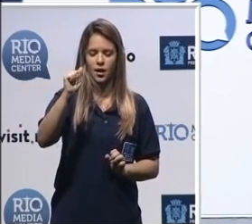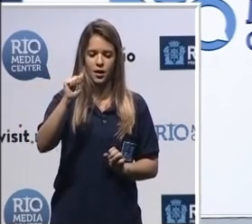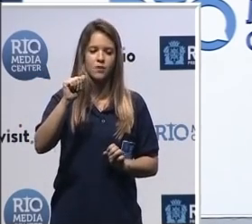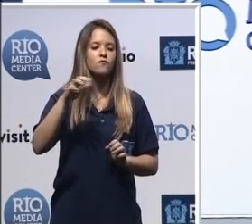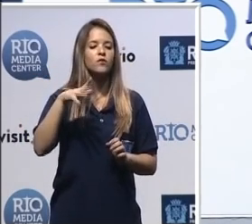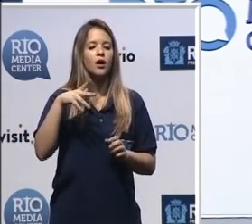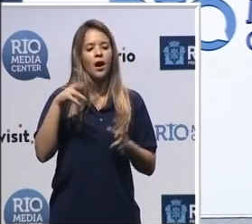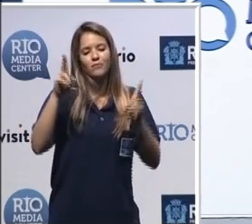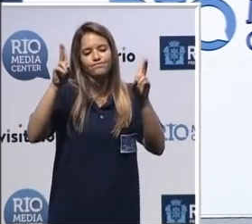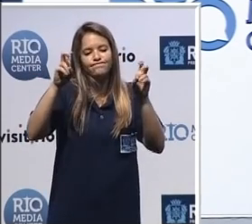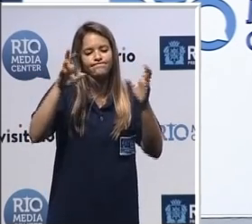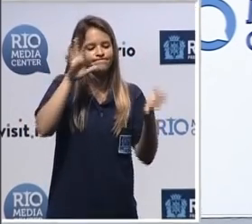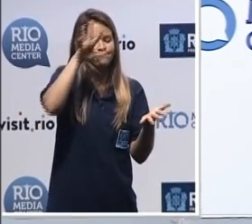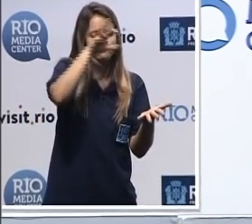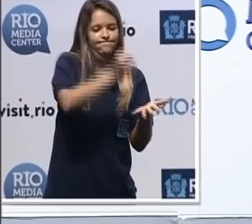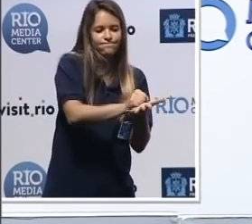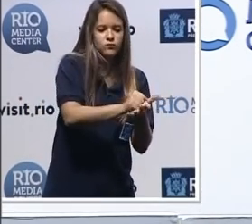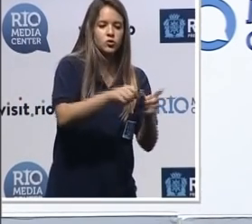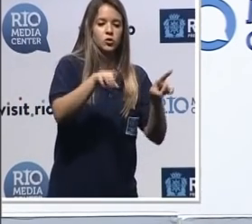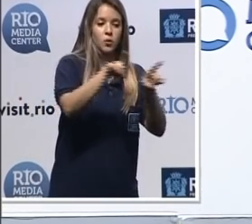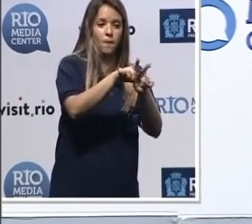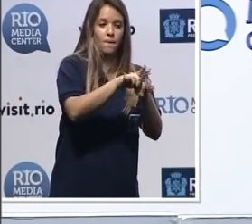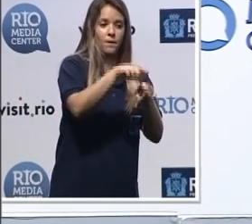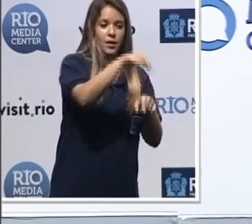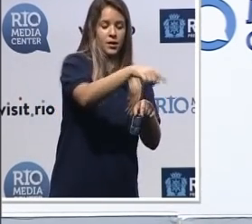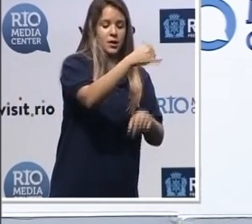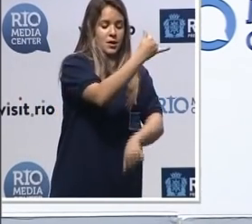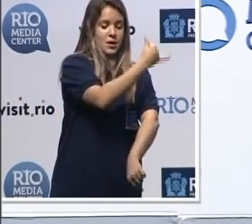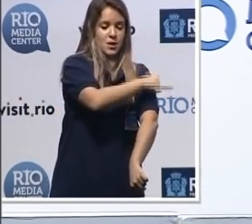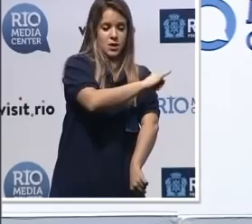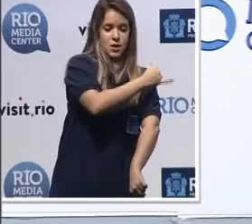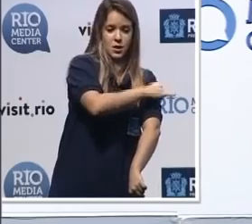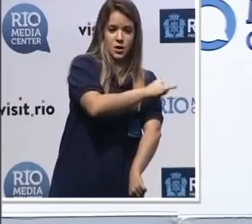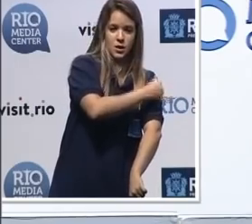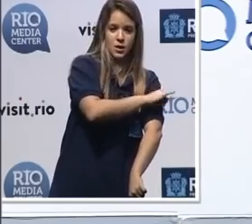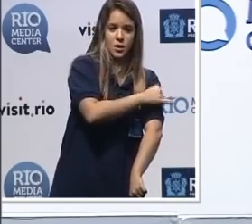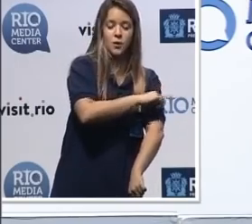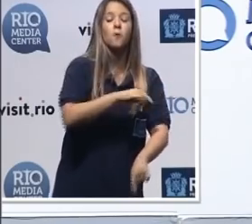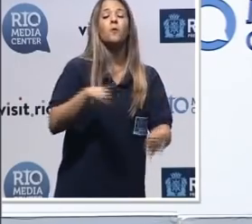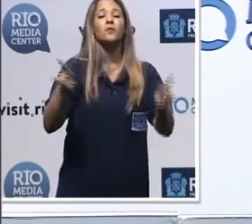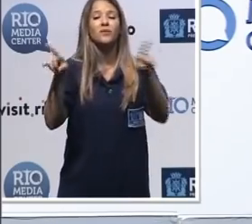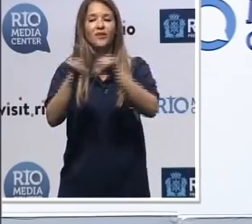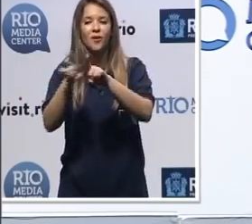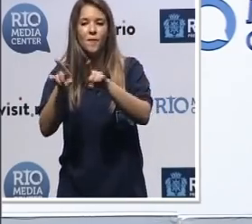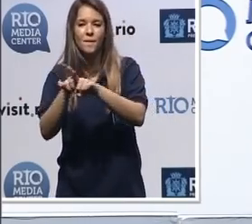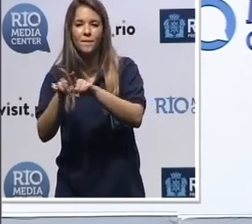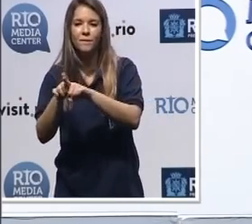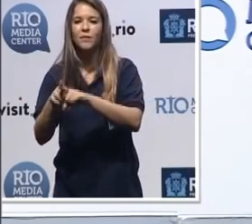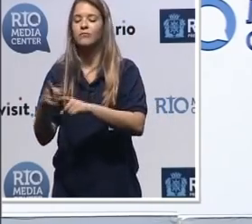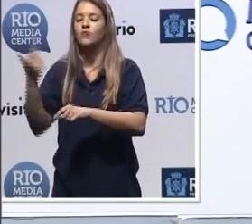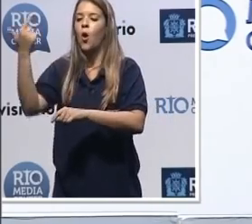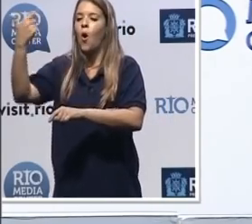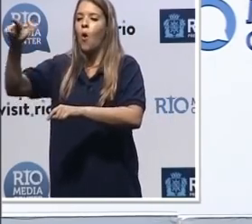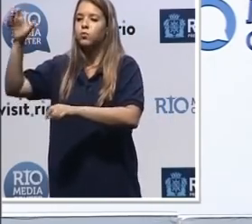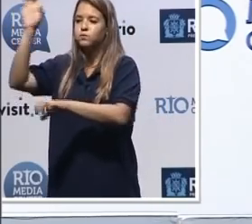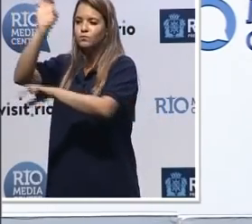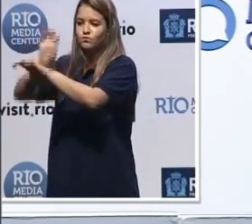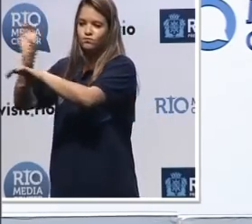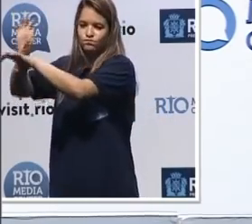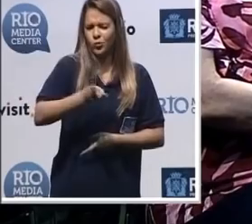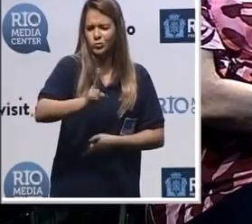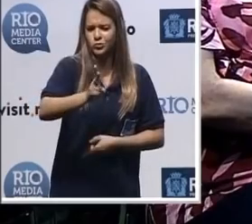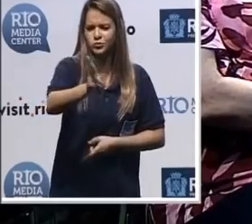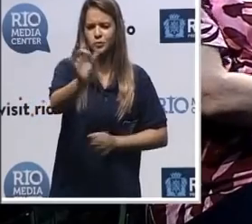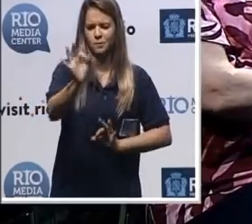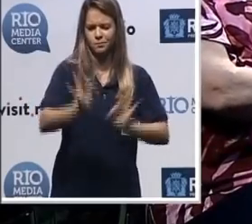tanto a que está instalada na cidade do Rio de Janeiro, quanto a instalada em outras regiões do